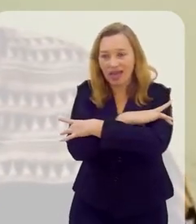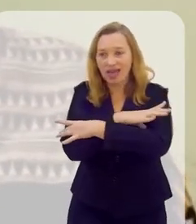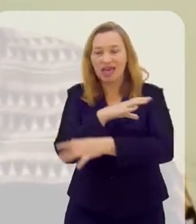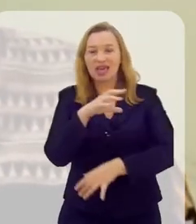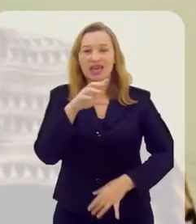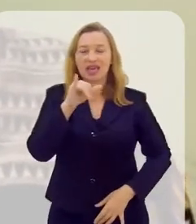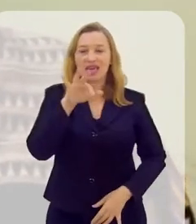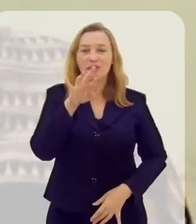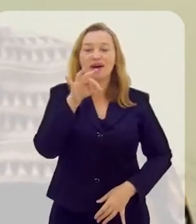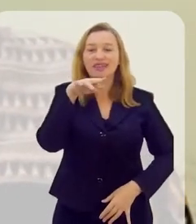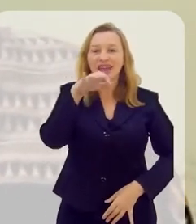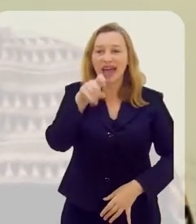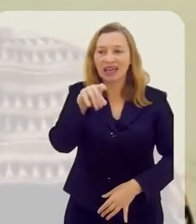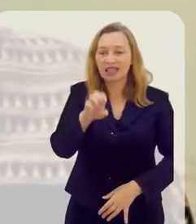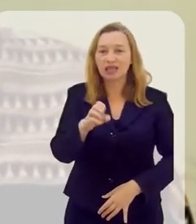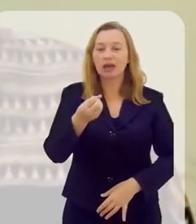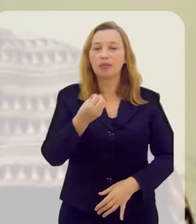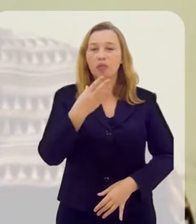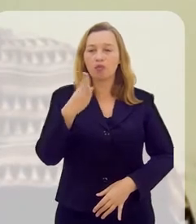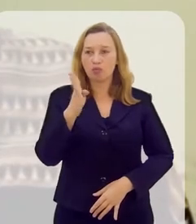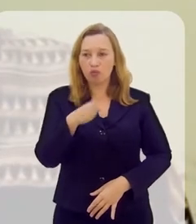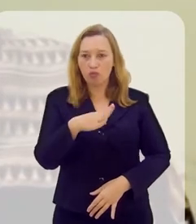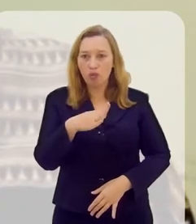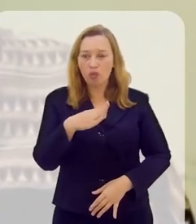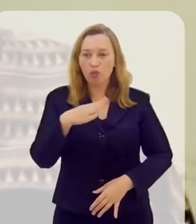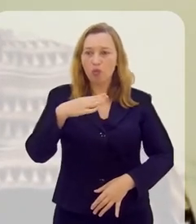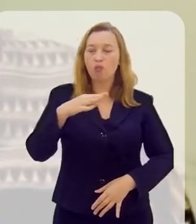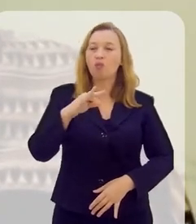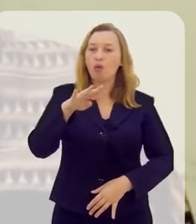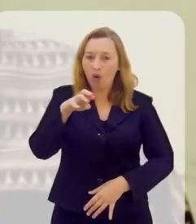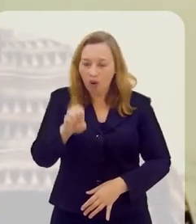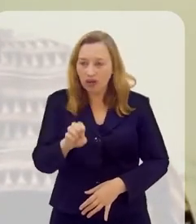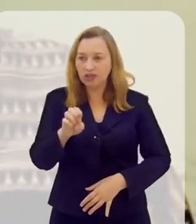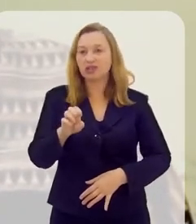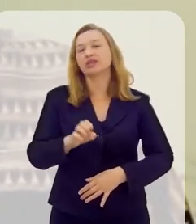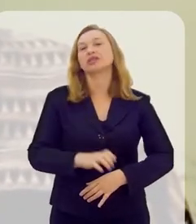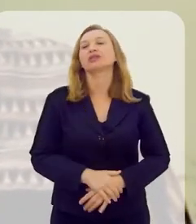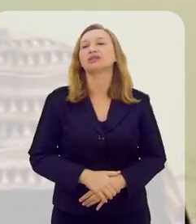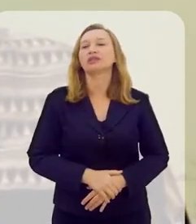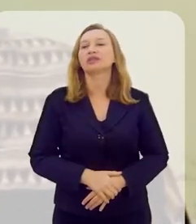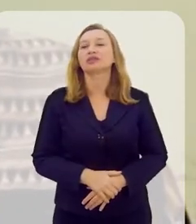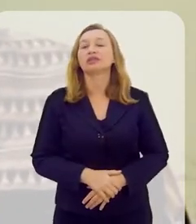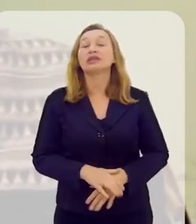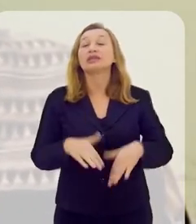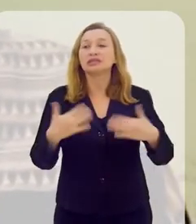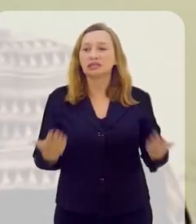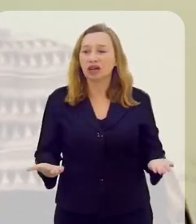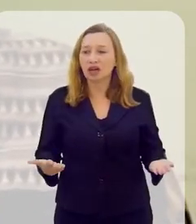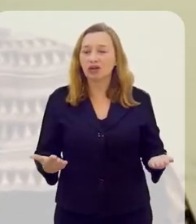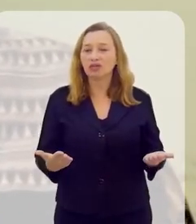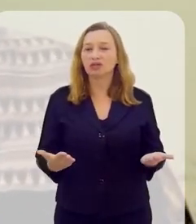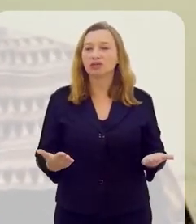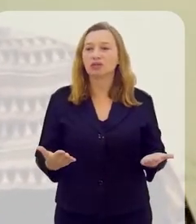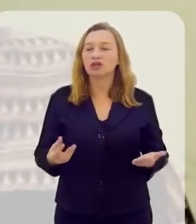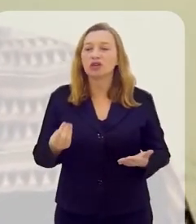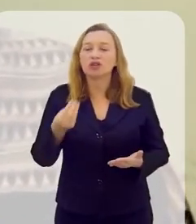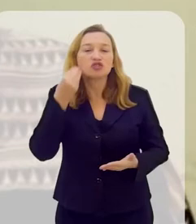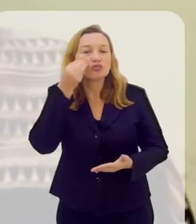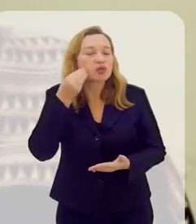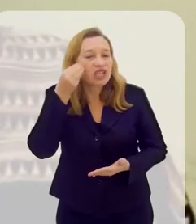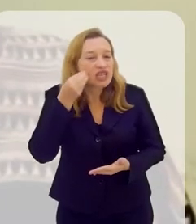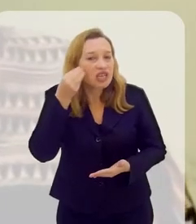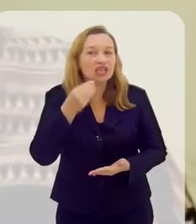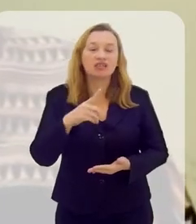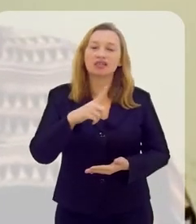Irmandade da Boa Morte. Uma tia minha foi mantenedora da Irmandade da Boa Morte. Então, eu bebi dessa